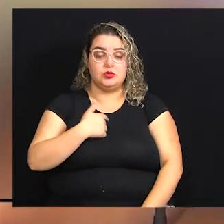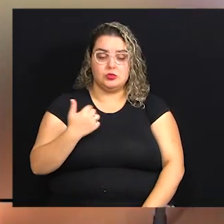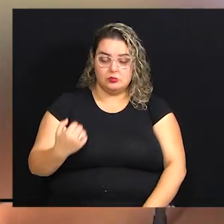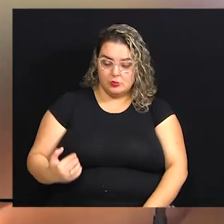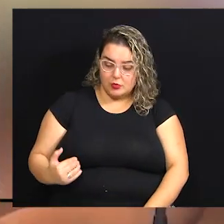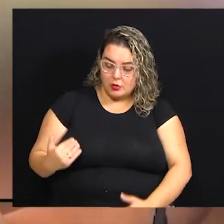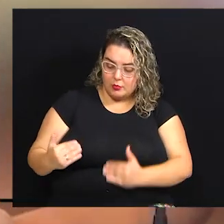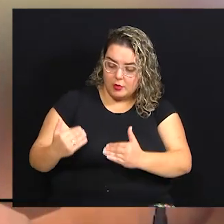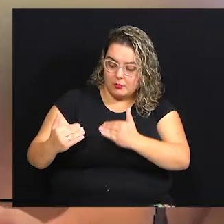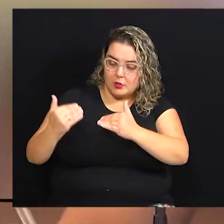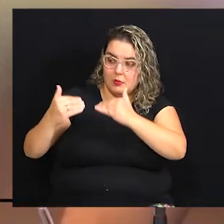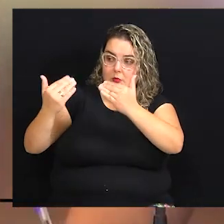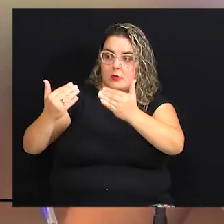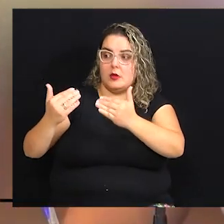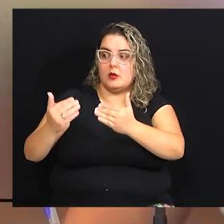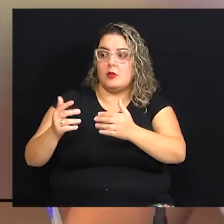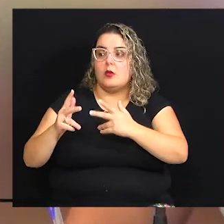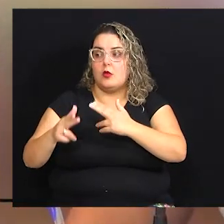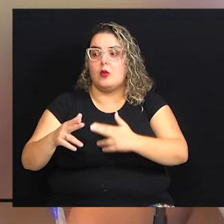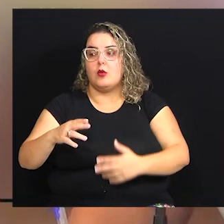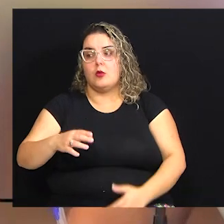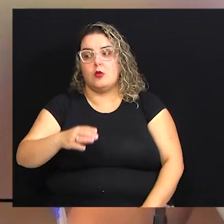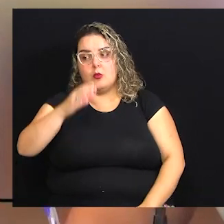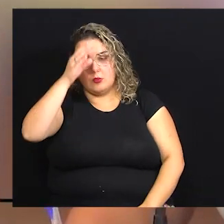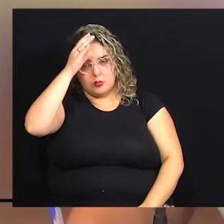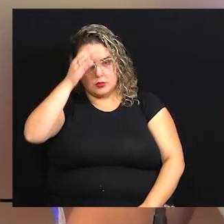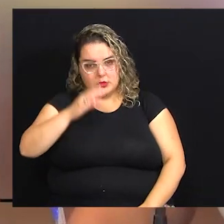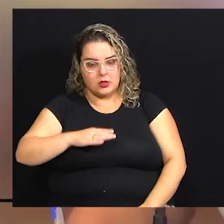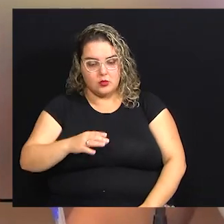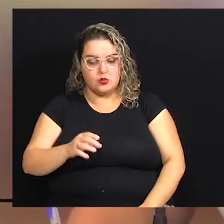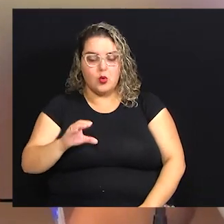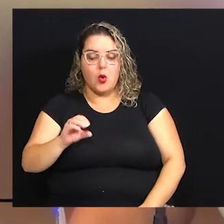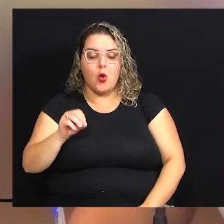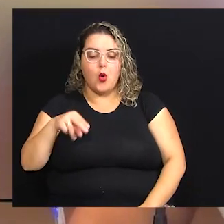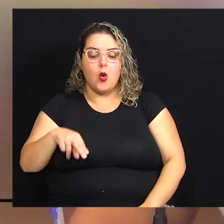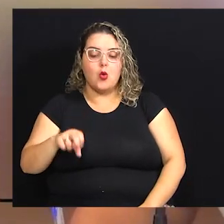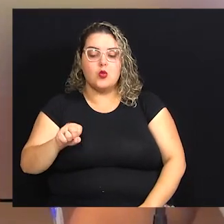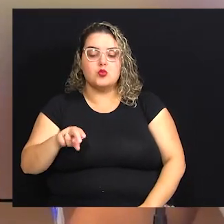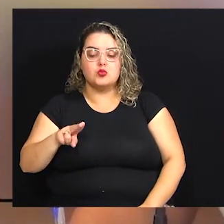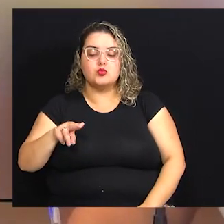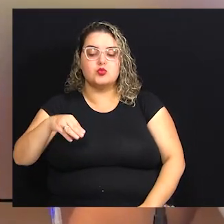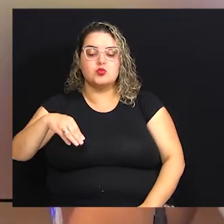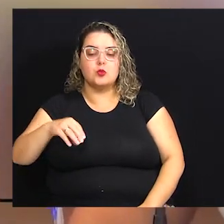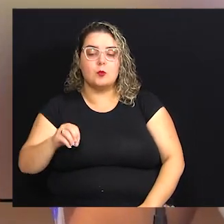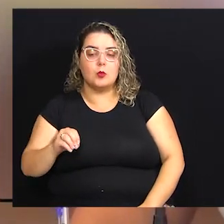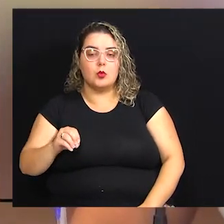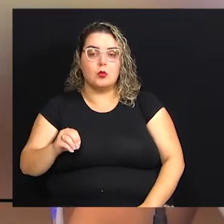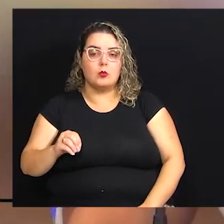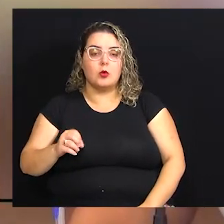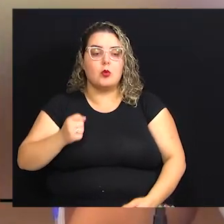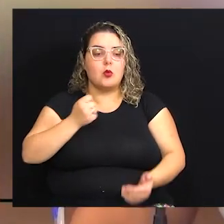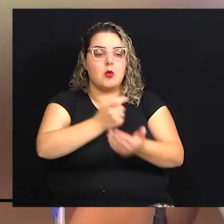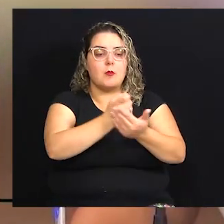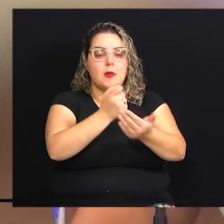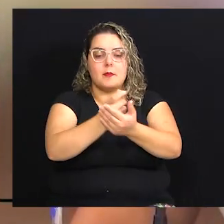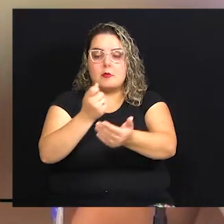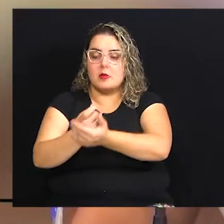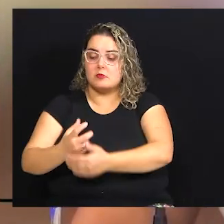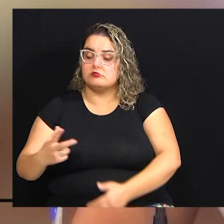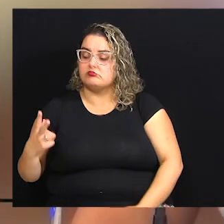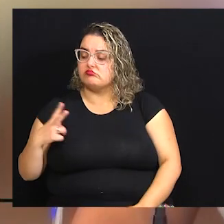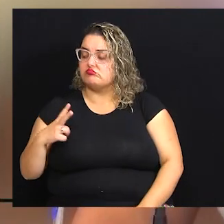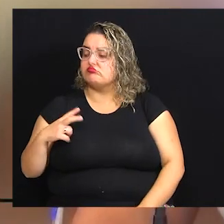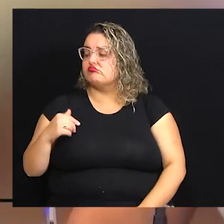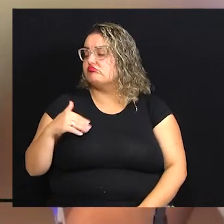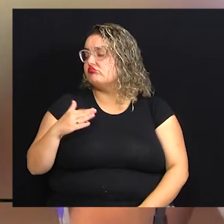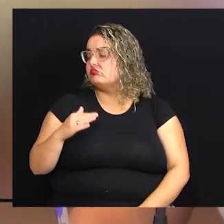e somos criados como cidadãos do consumo. individualistas, que buscam o